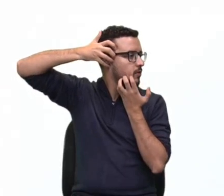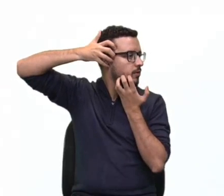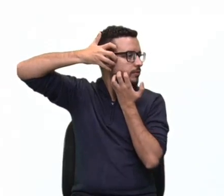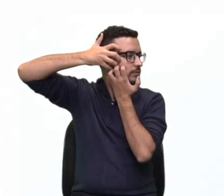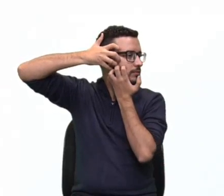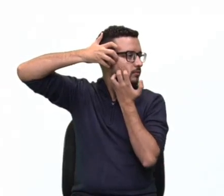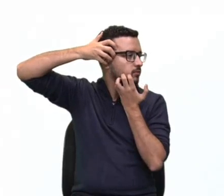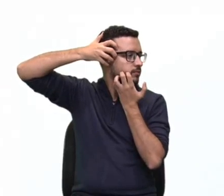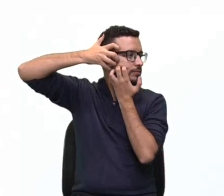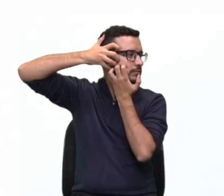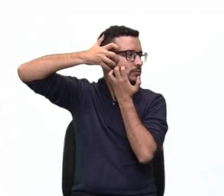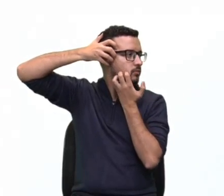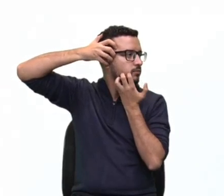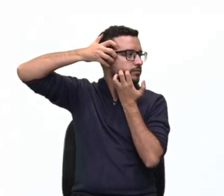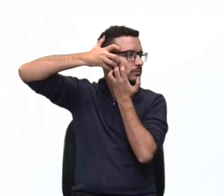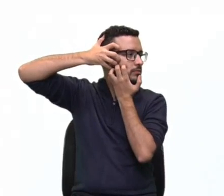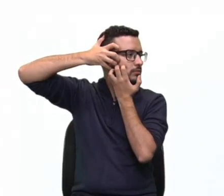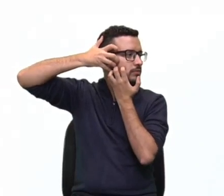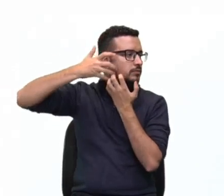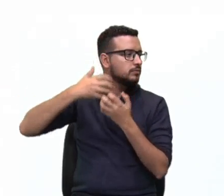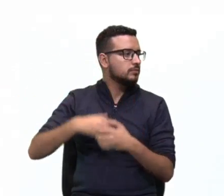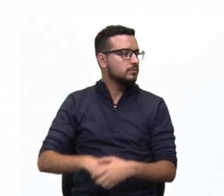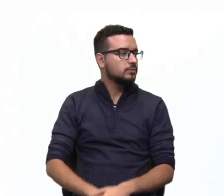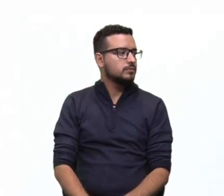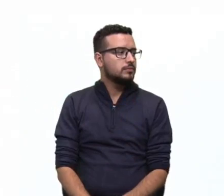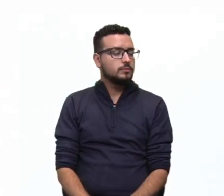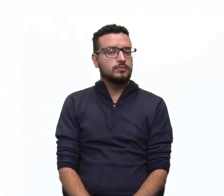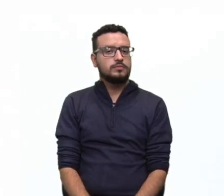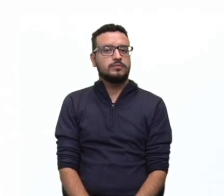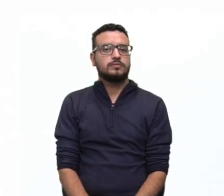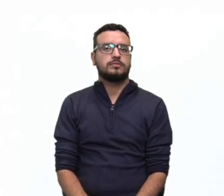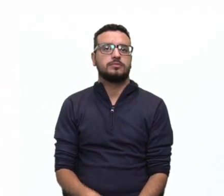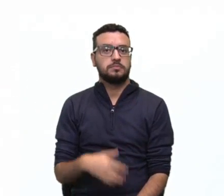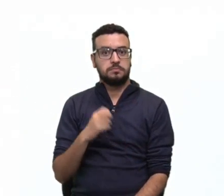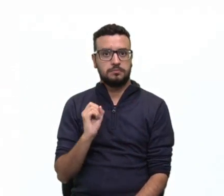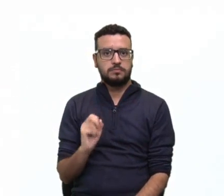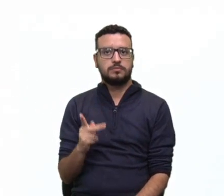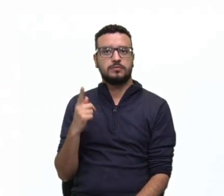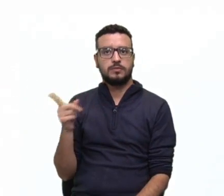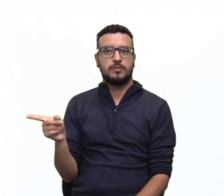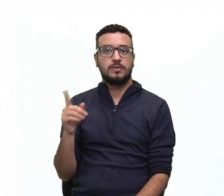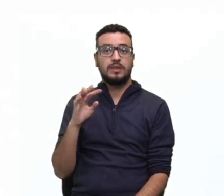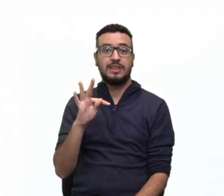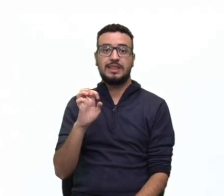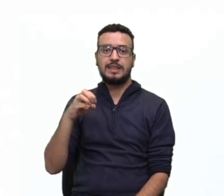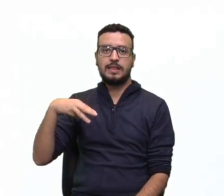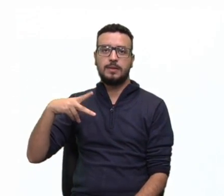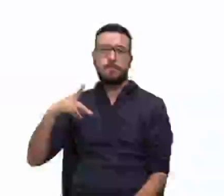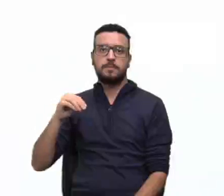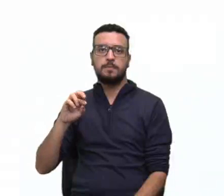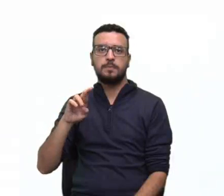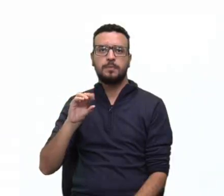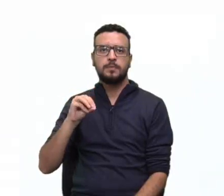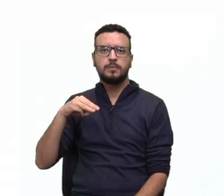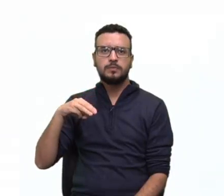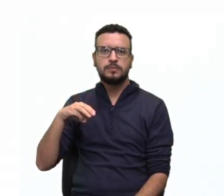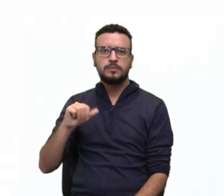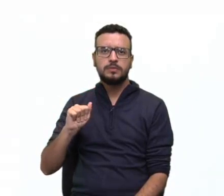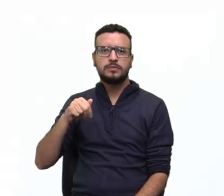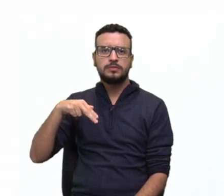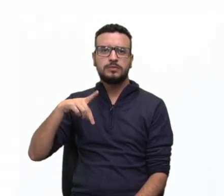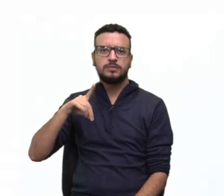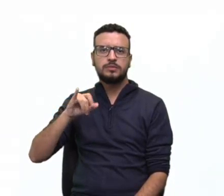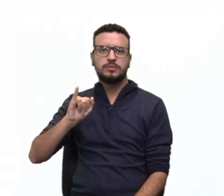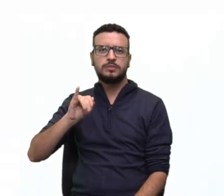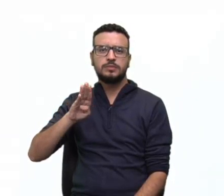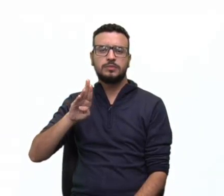e a mandíbula, como aqui, que você está vendo, tá certo? Aqui onde eu estou passando a caneta, aqui, ó,